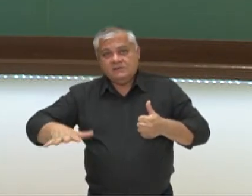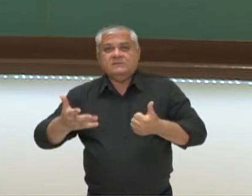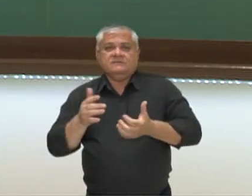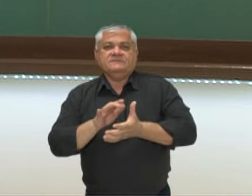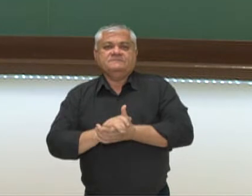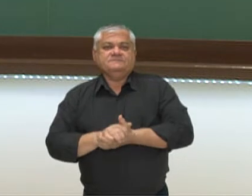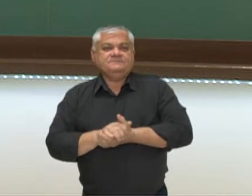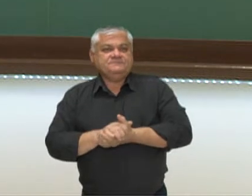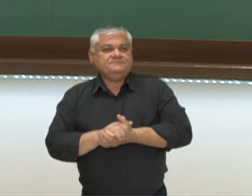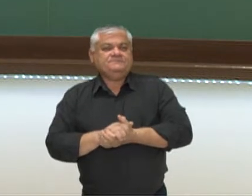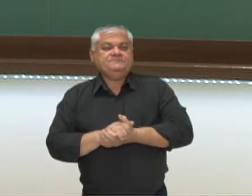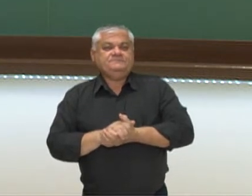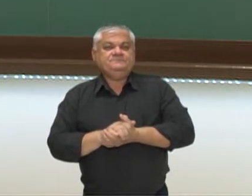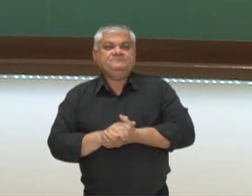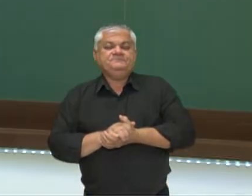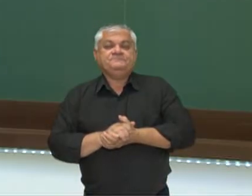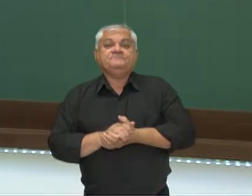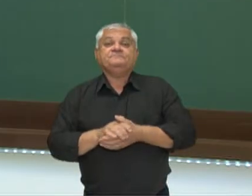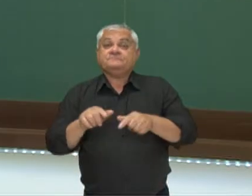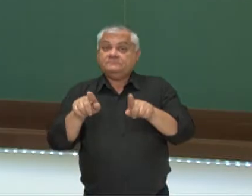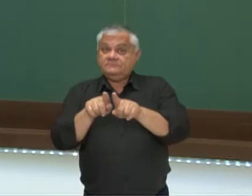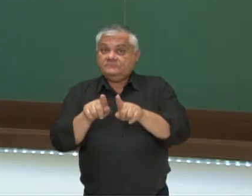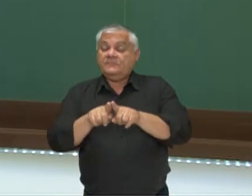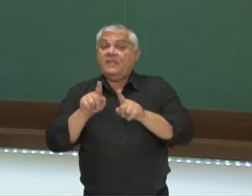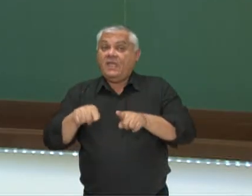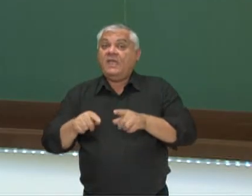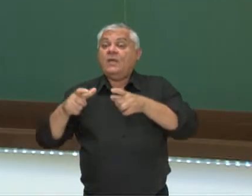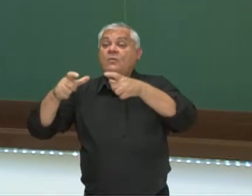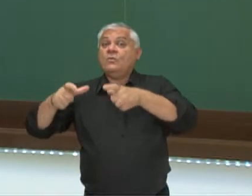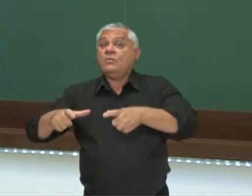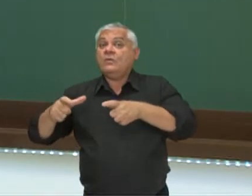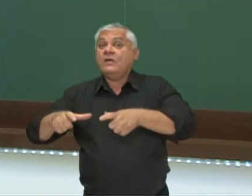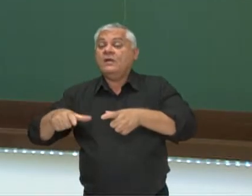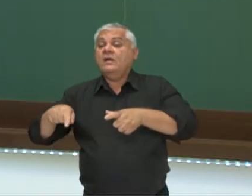bacia hidrográfica. E também vale destacar que é uma área que, em